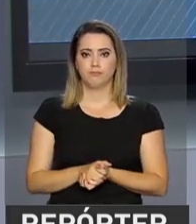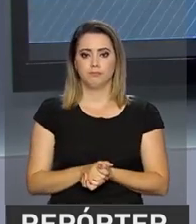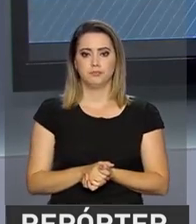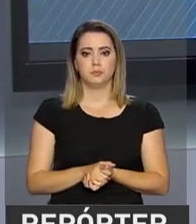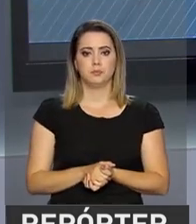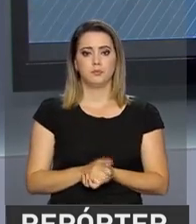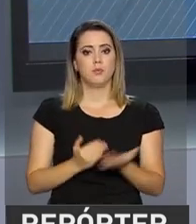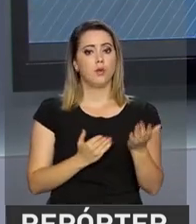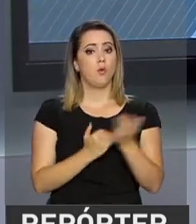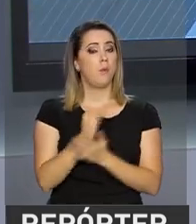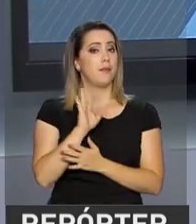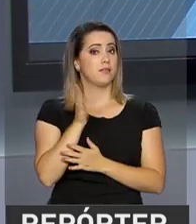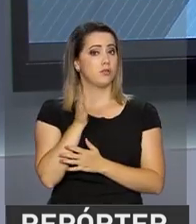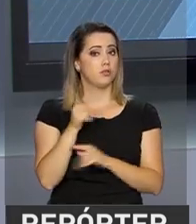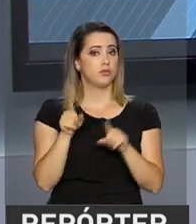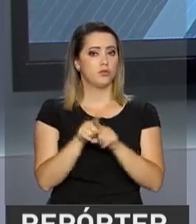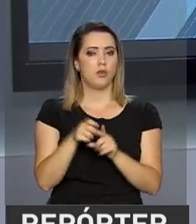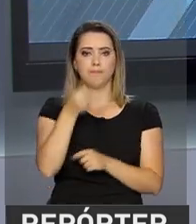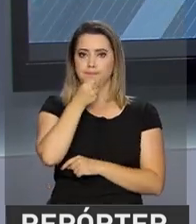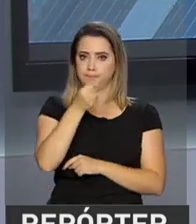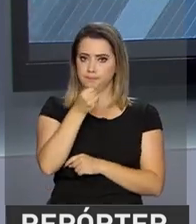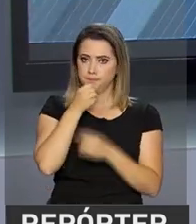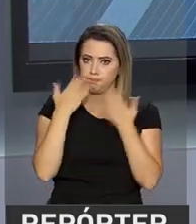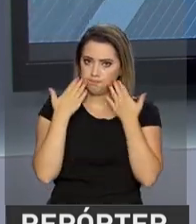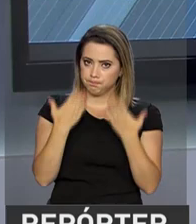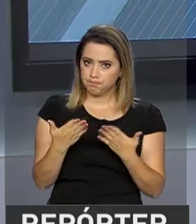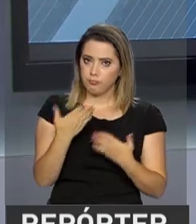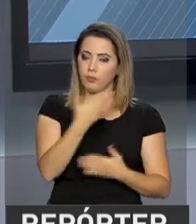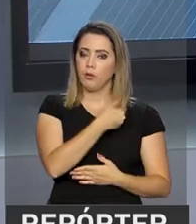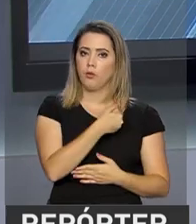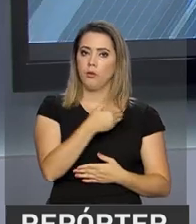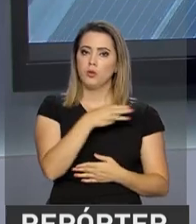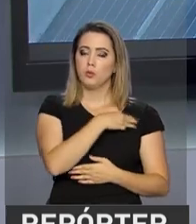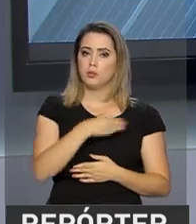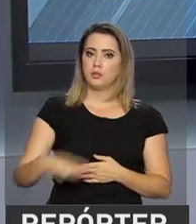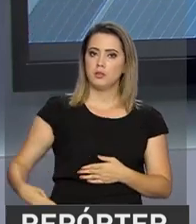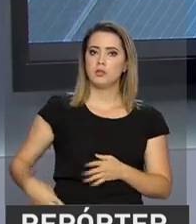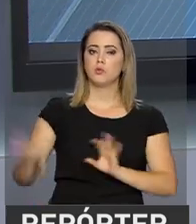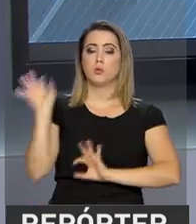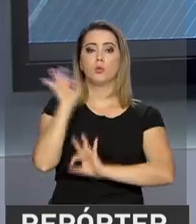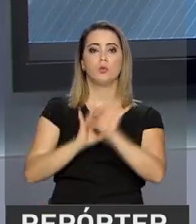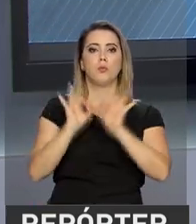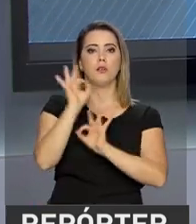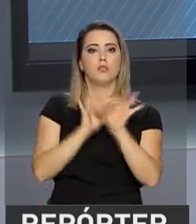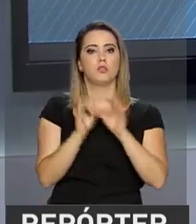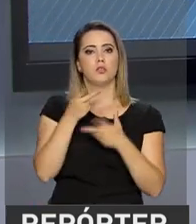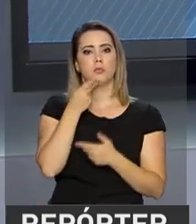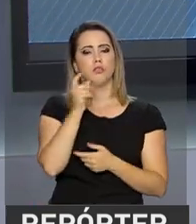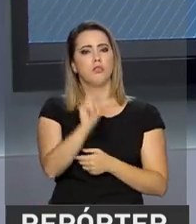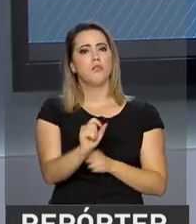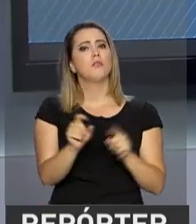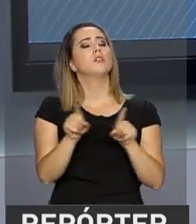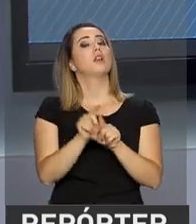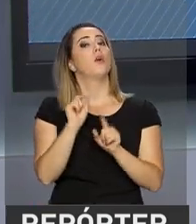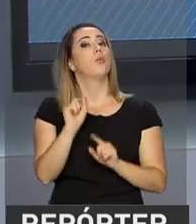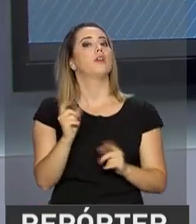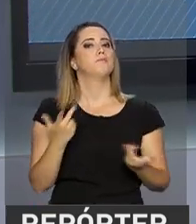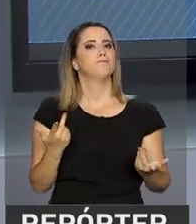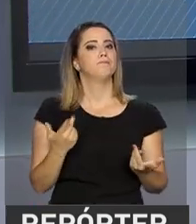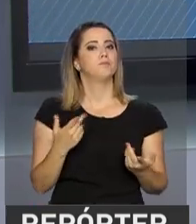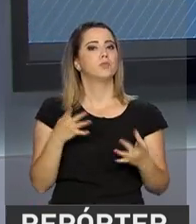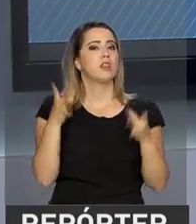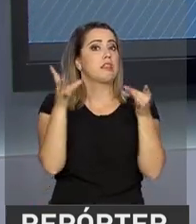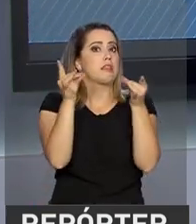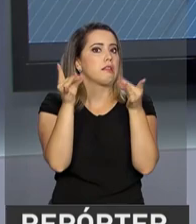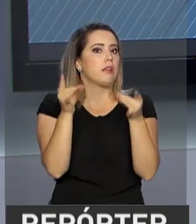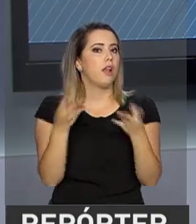começa daqui a pouco uma coletiva de imprensa do ministro do planejamento desenvolvimento e gestão de oliveira o ministro vai detalhar como vai